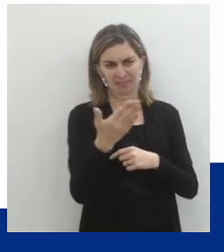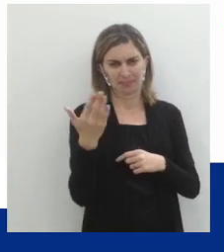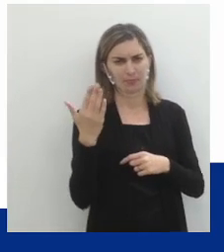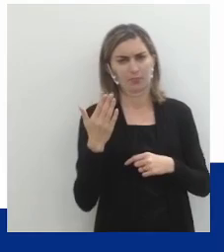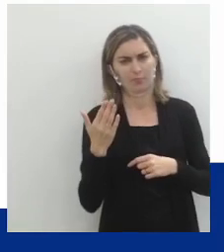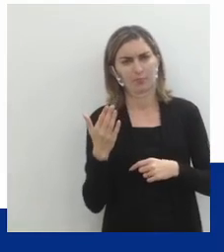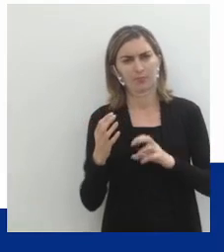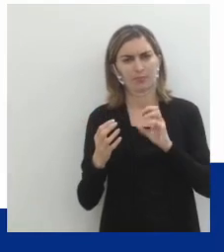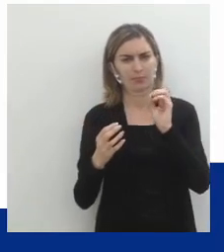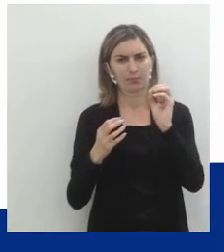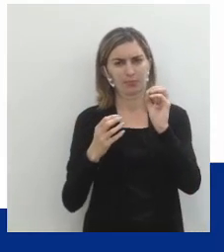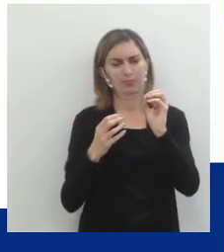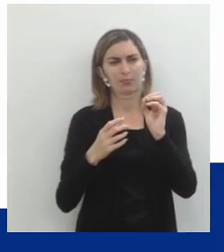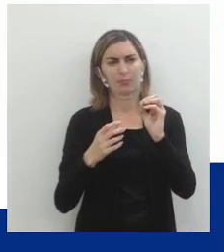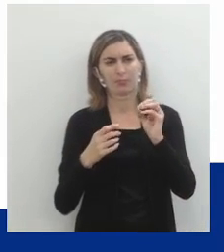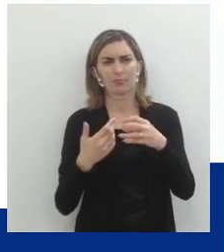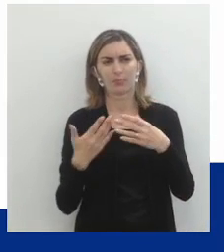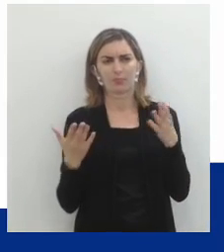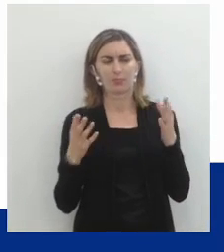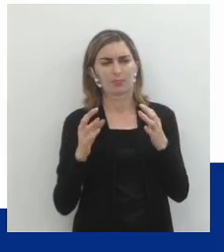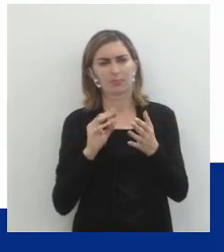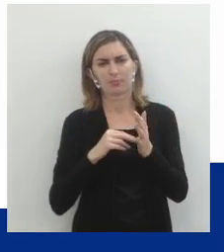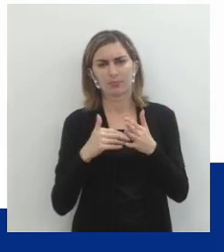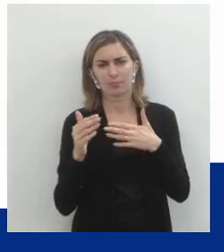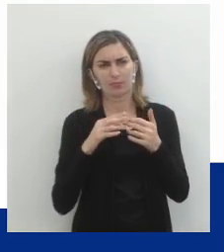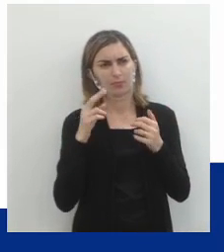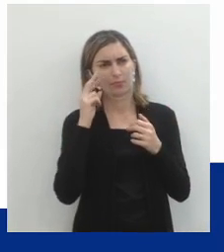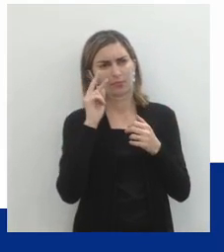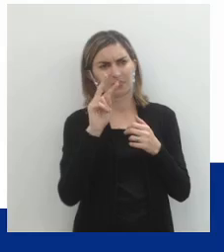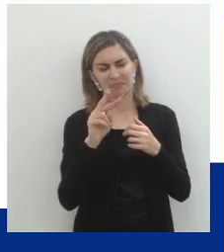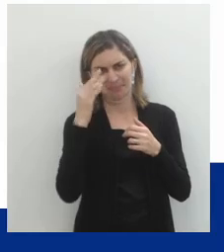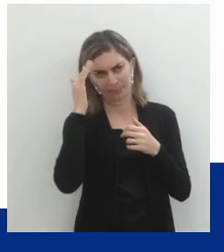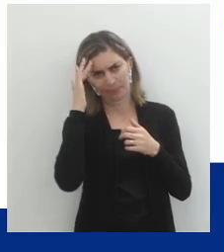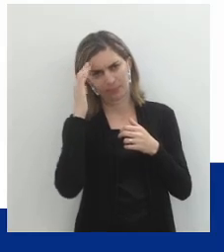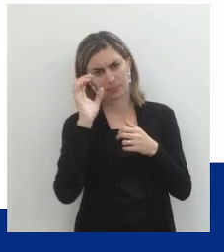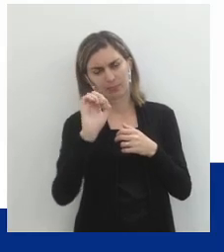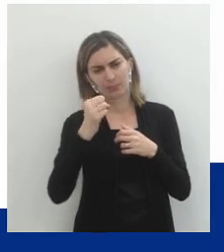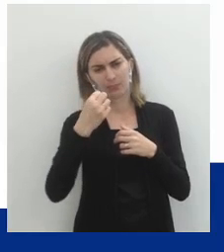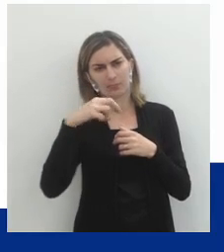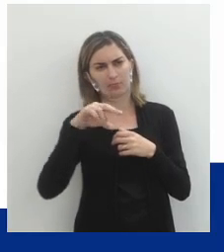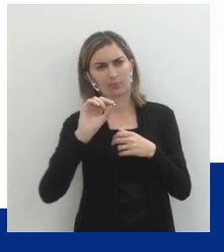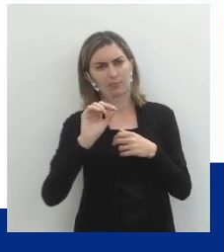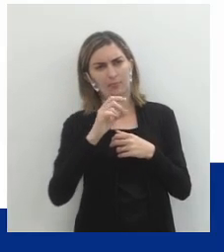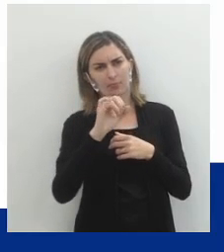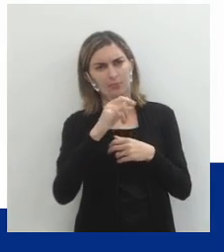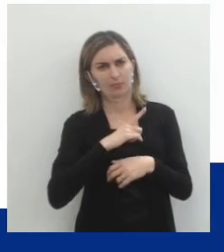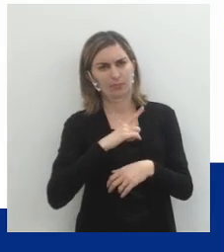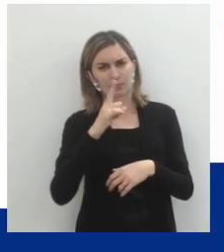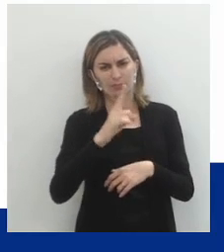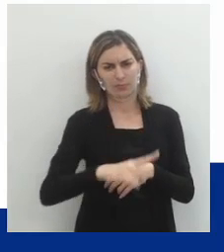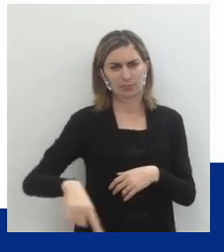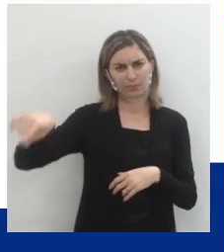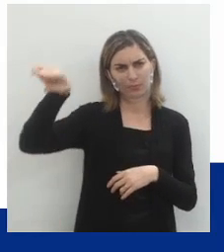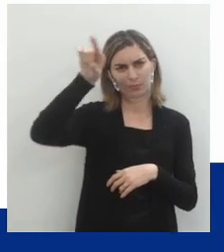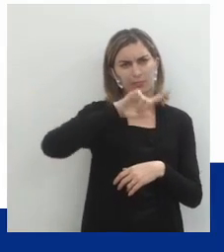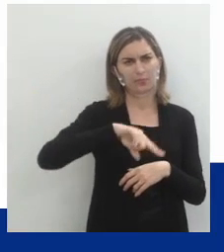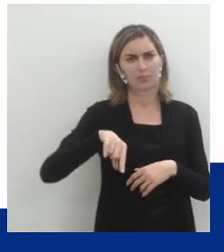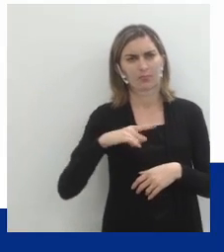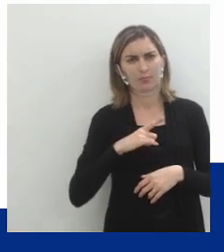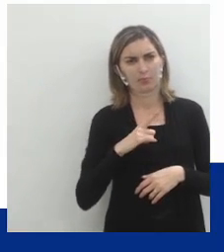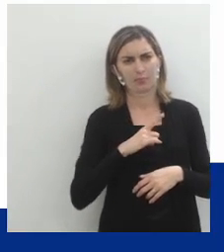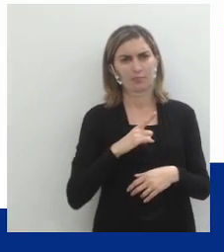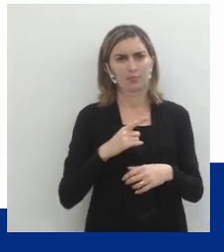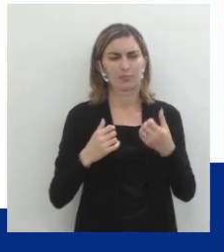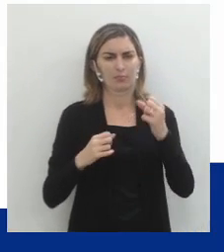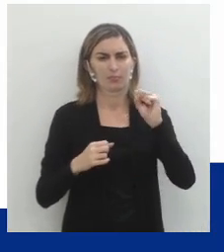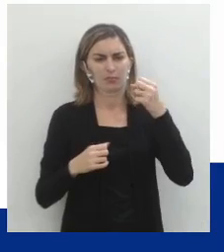chamo de 0 grau aqui, tá 0 radiano, tanto faz, só para a gente não ficar entendendo que é seno. Galera, se eu tenho a circunferência trigonométrica e eu tenho valor